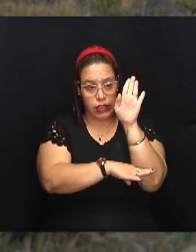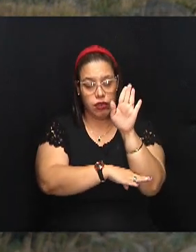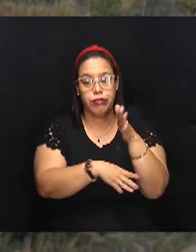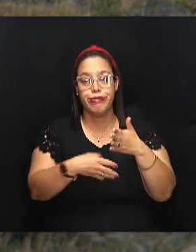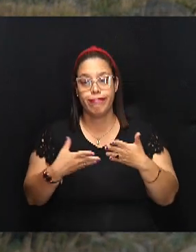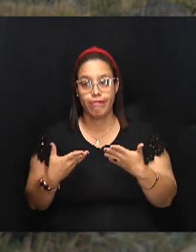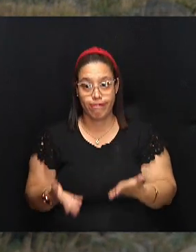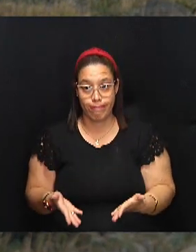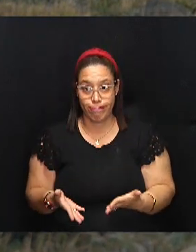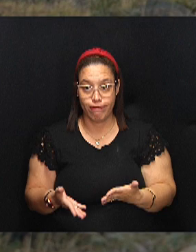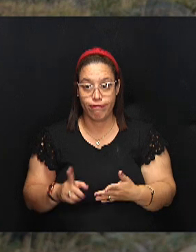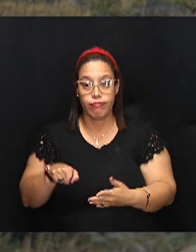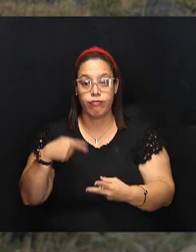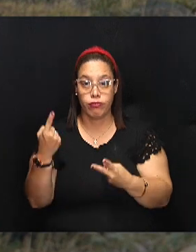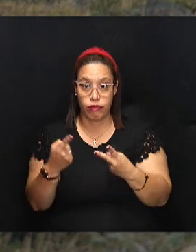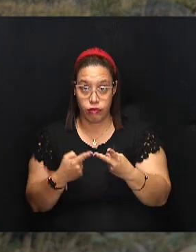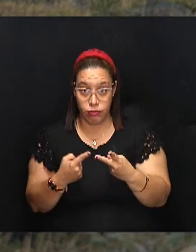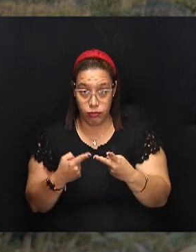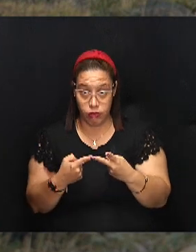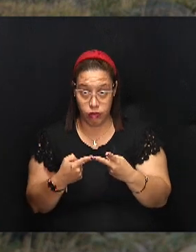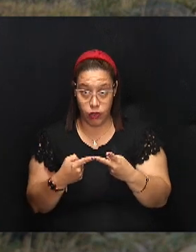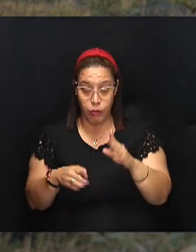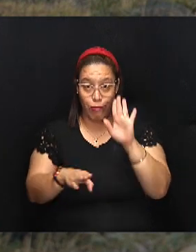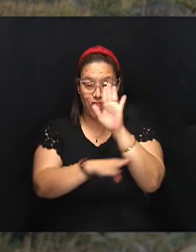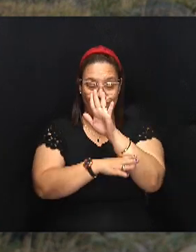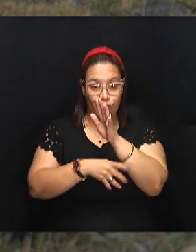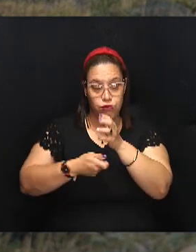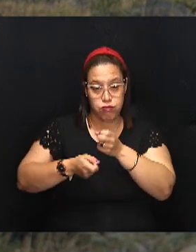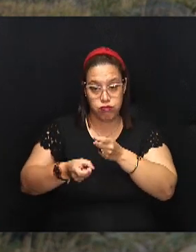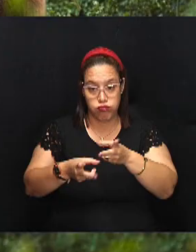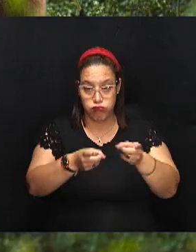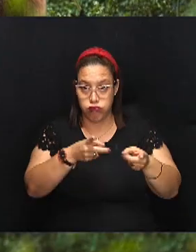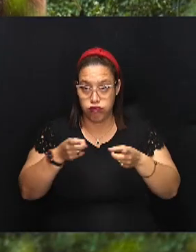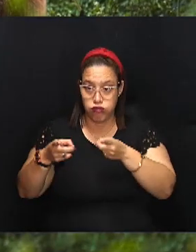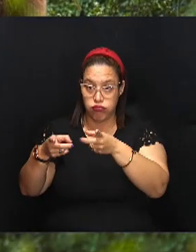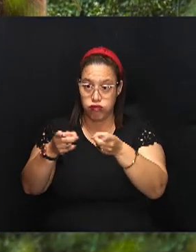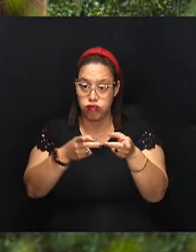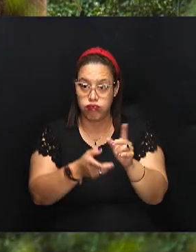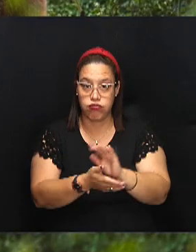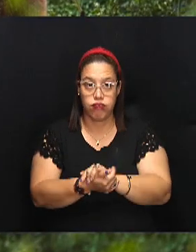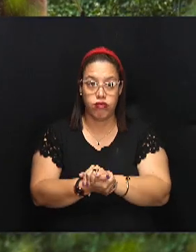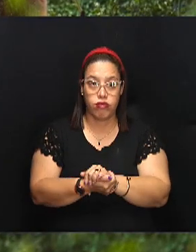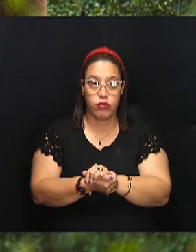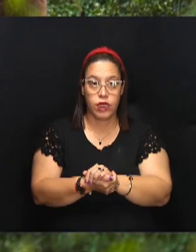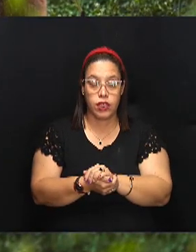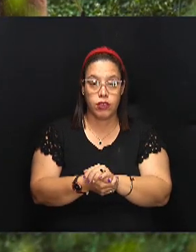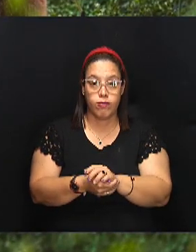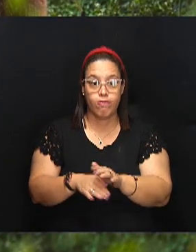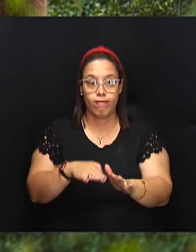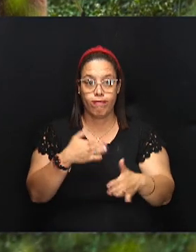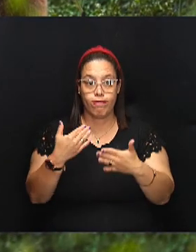mineração, além da exploração de madeira para carvão, a